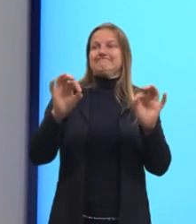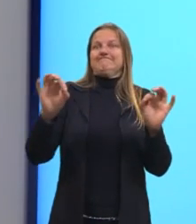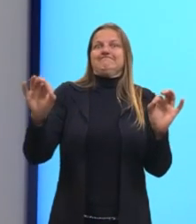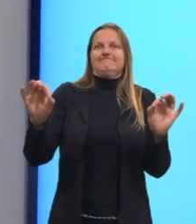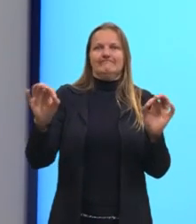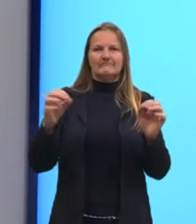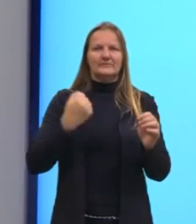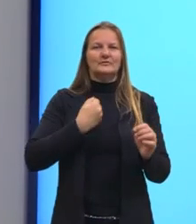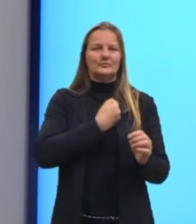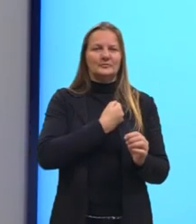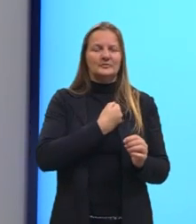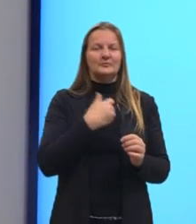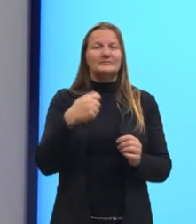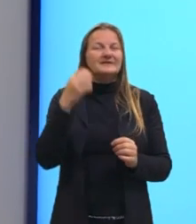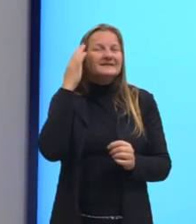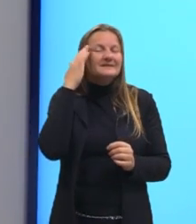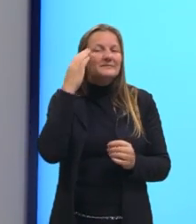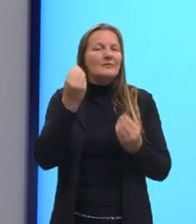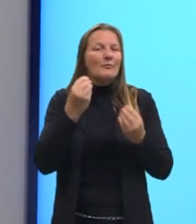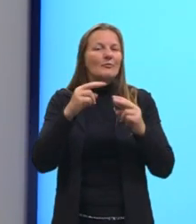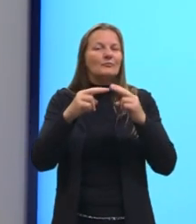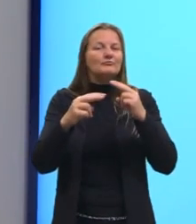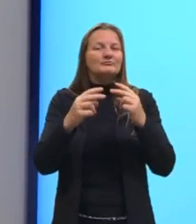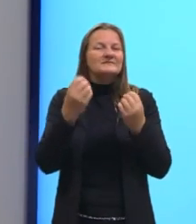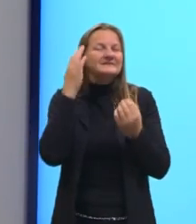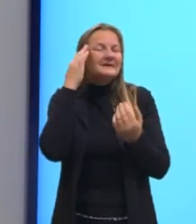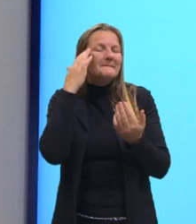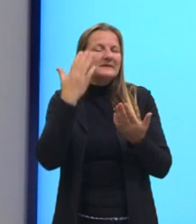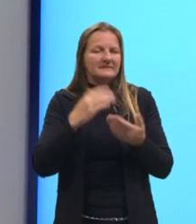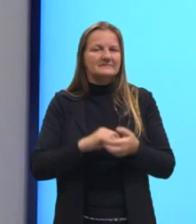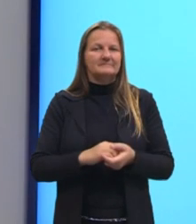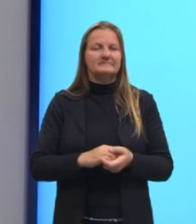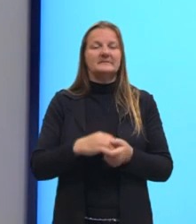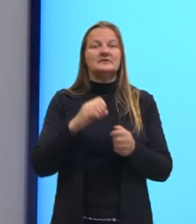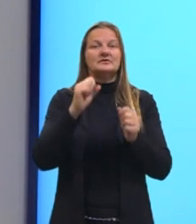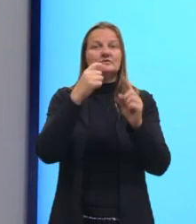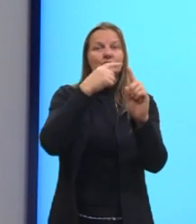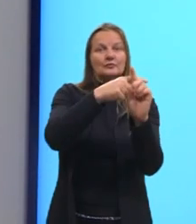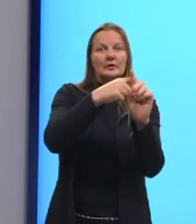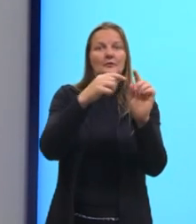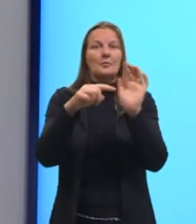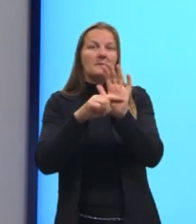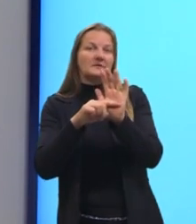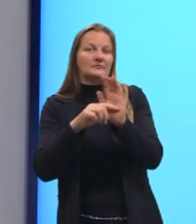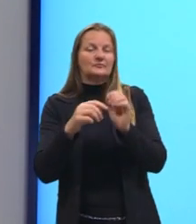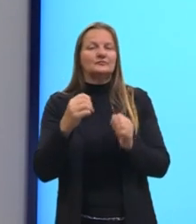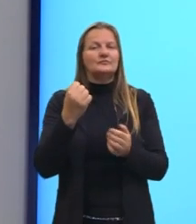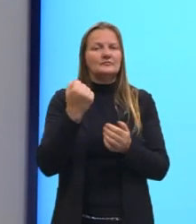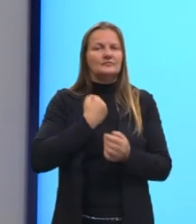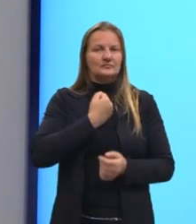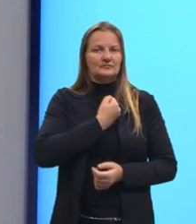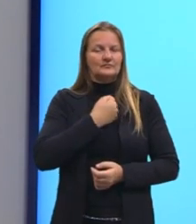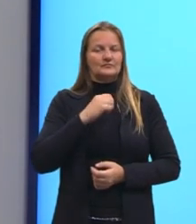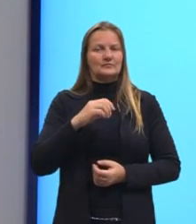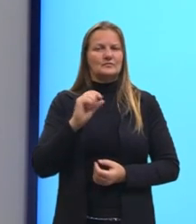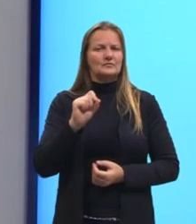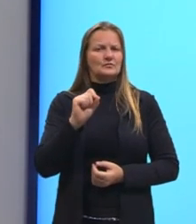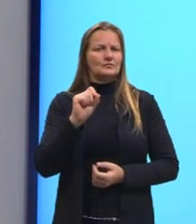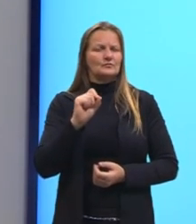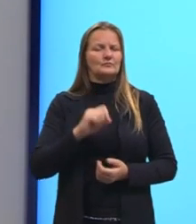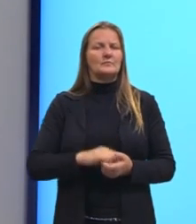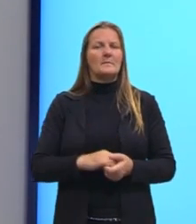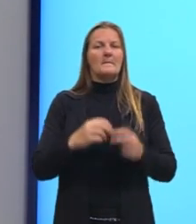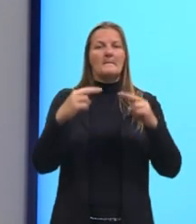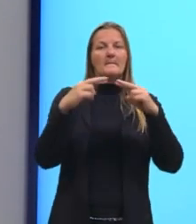grande está e nós precisamos apenas determinar o sinal Então observa em sempre base negativa e expoente